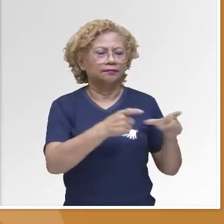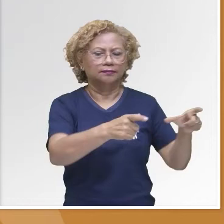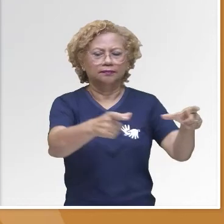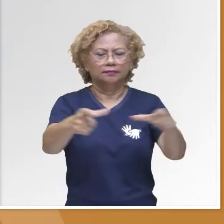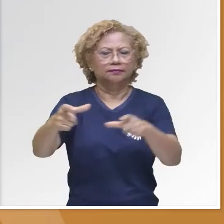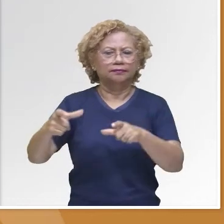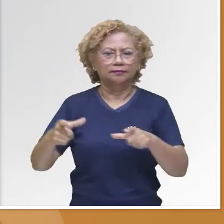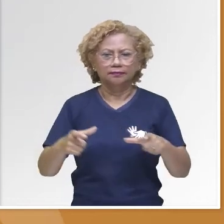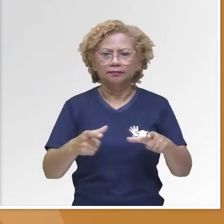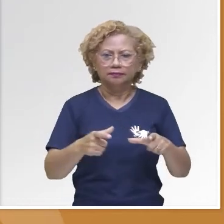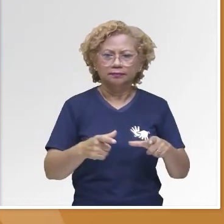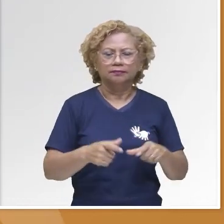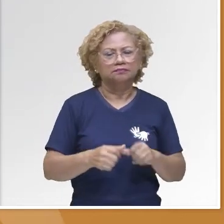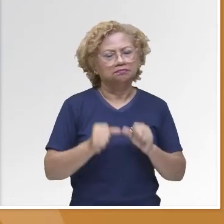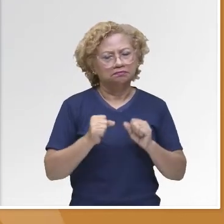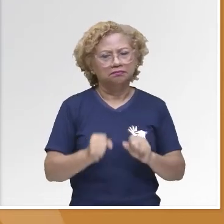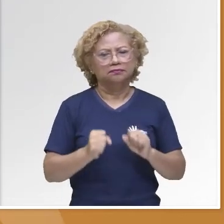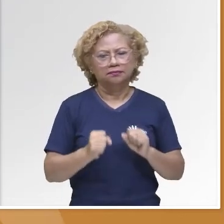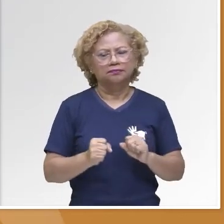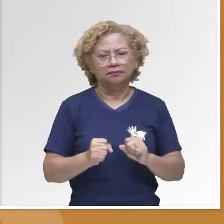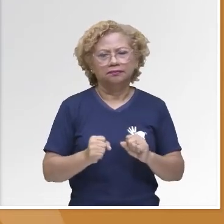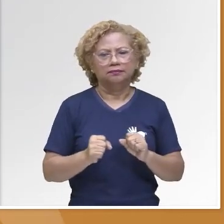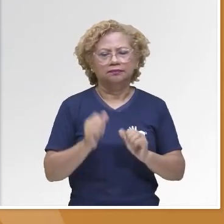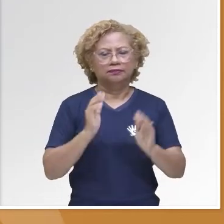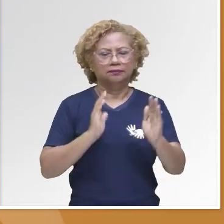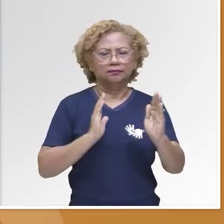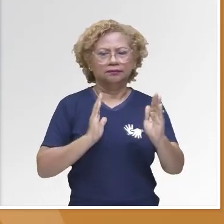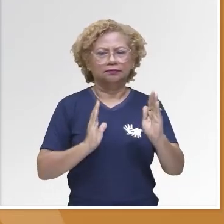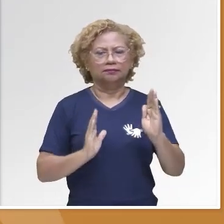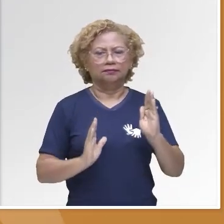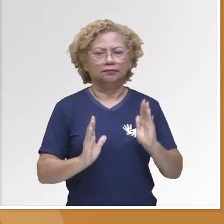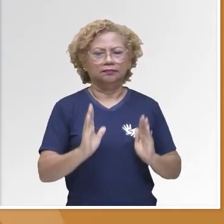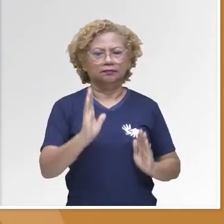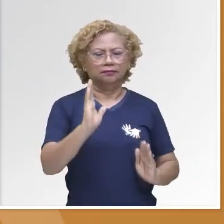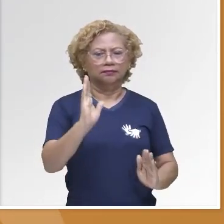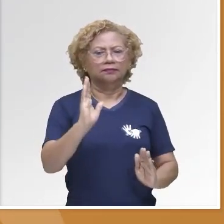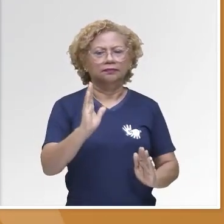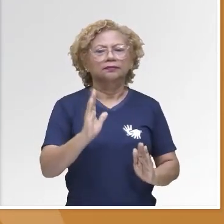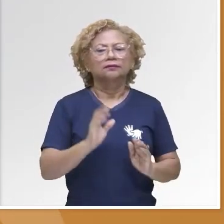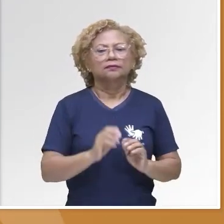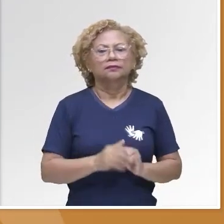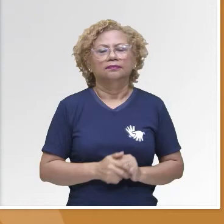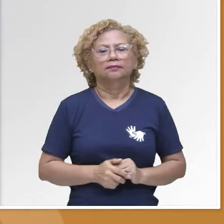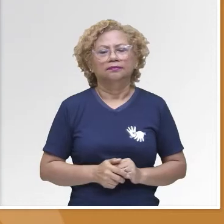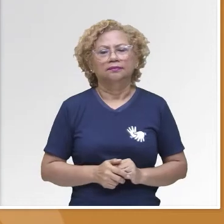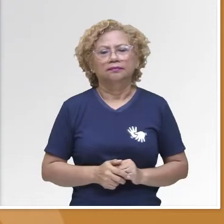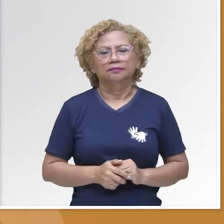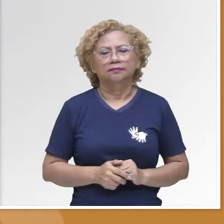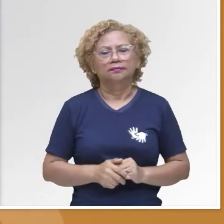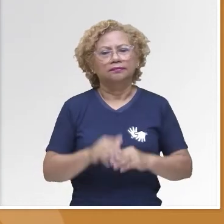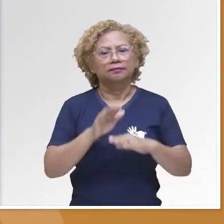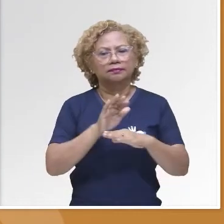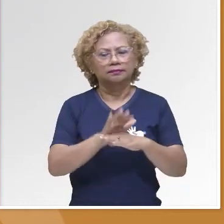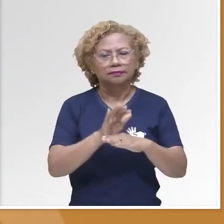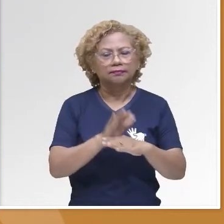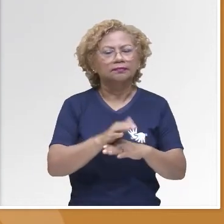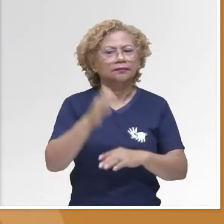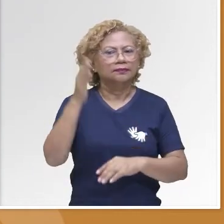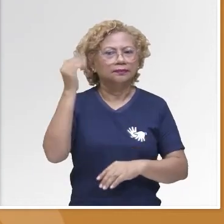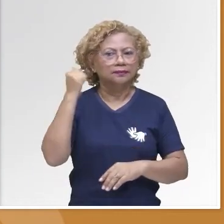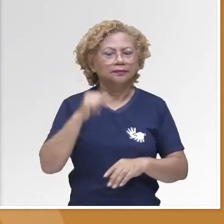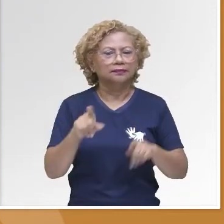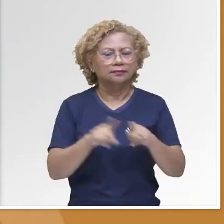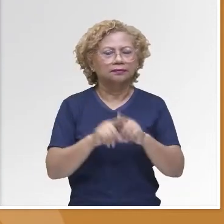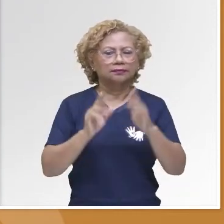por exemplo, tá? Temos robôs, como eu disse há pouco, que ajudam a detectar possíveis abalos